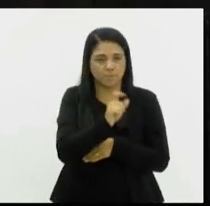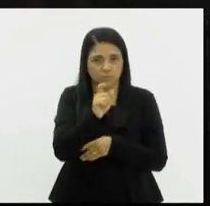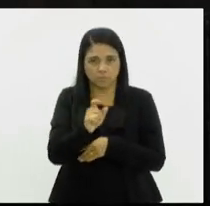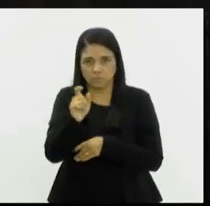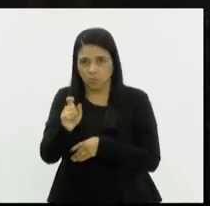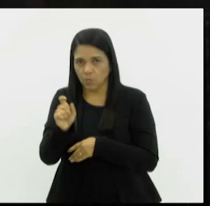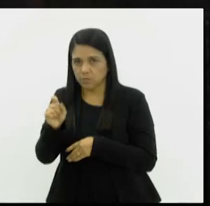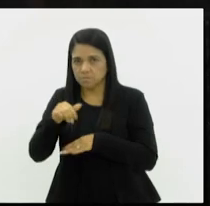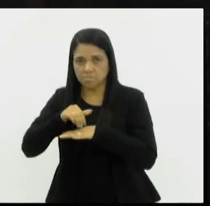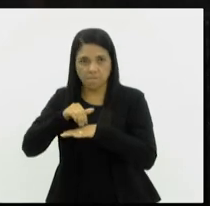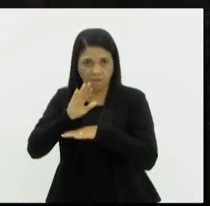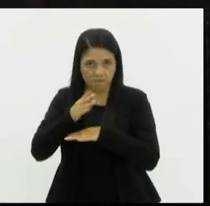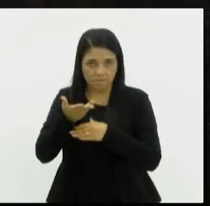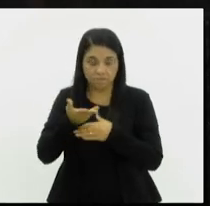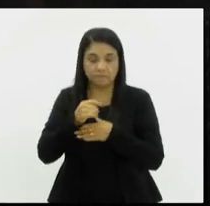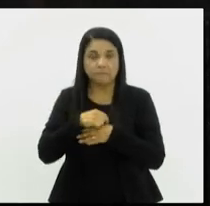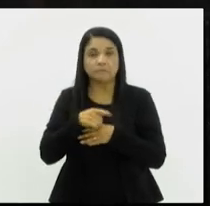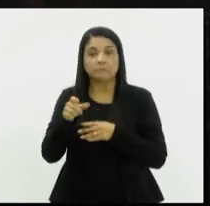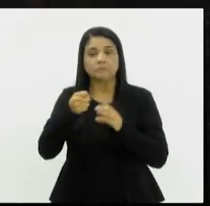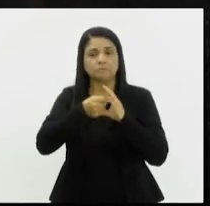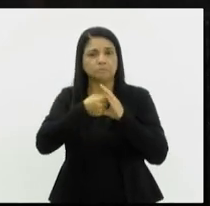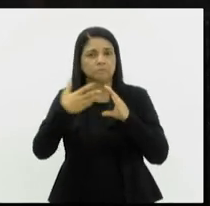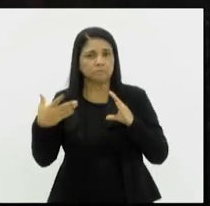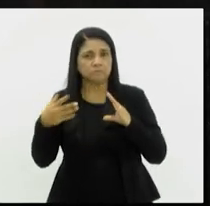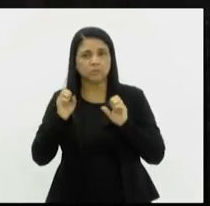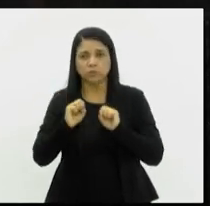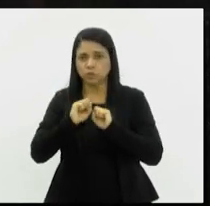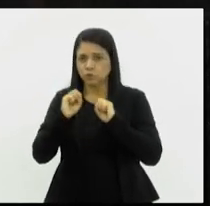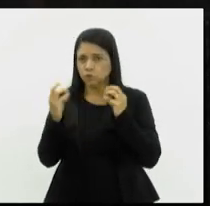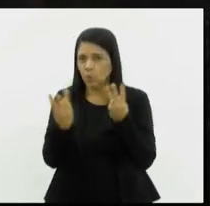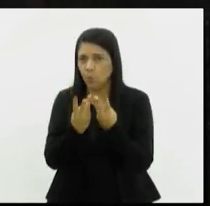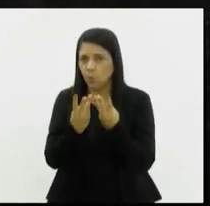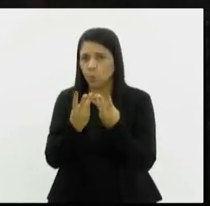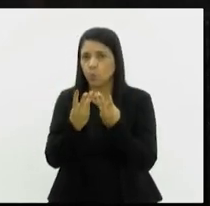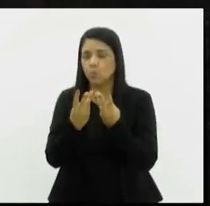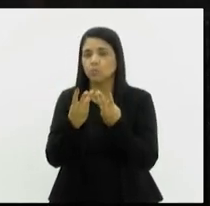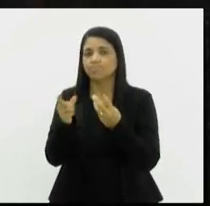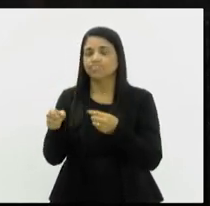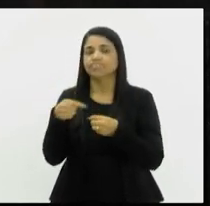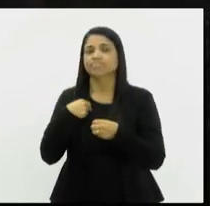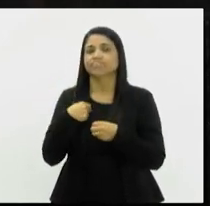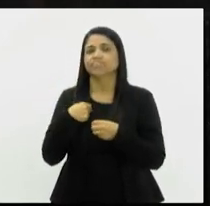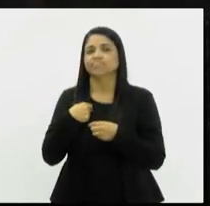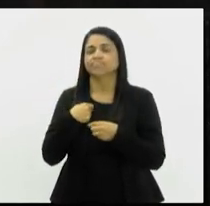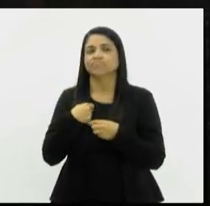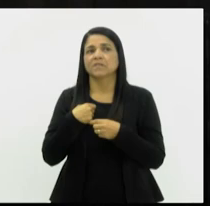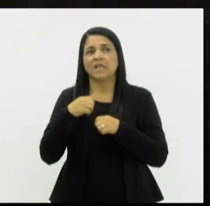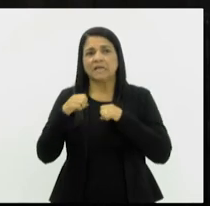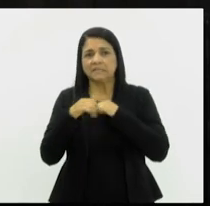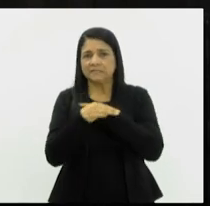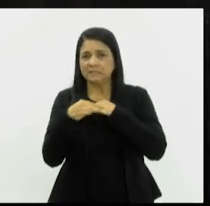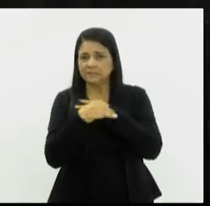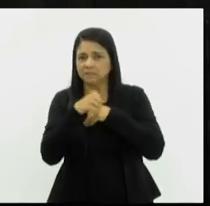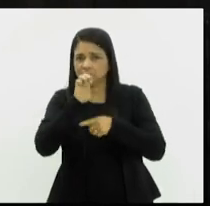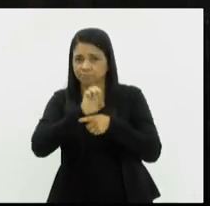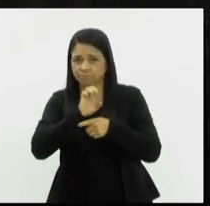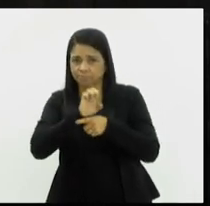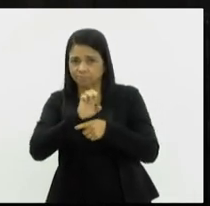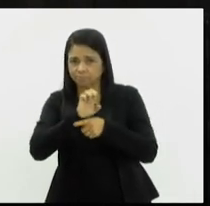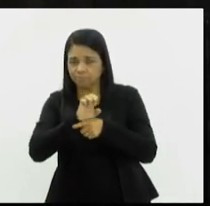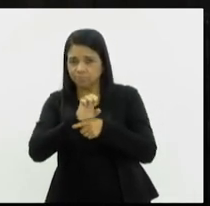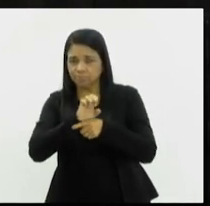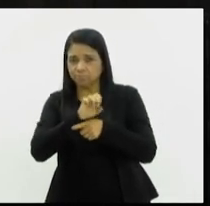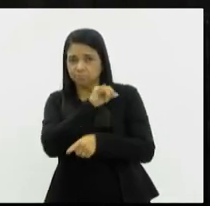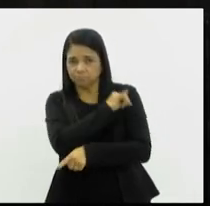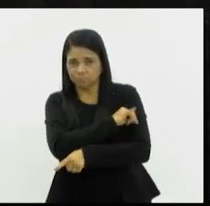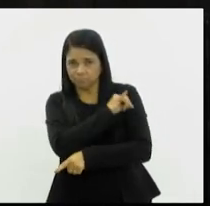Esse show caracterizou uma vocação da cidade do Rio de Janeiro para eventos